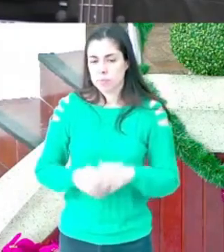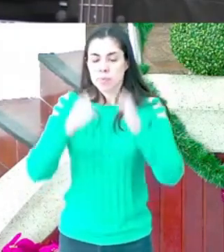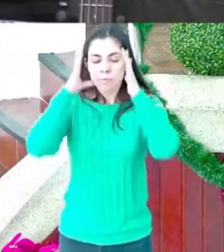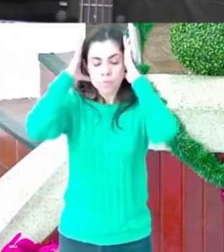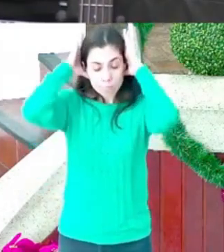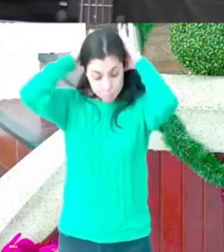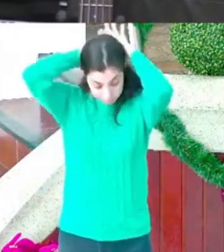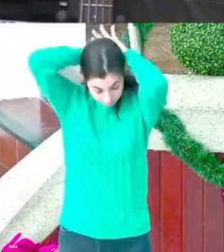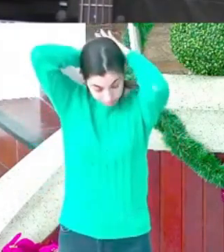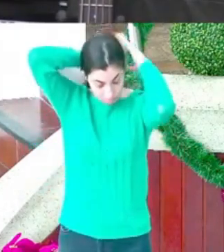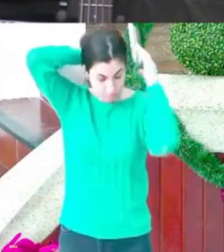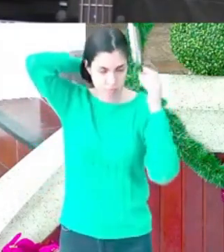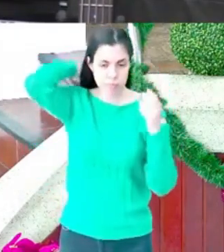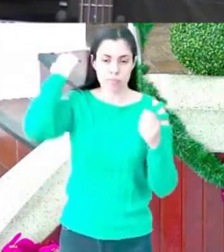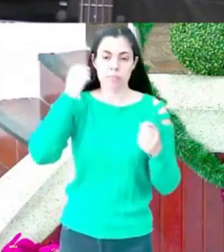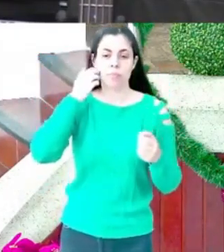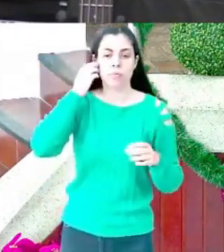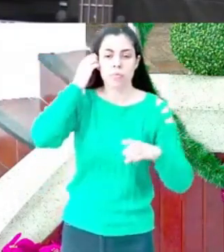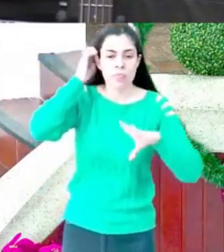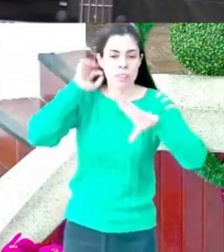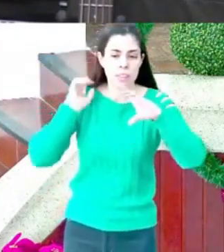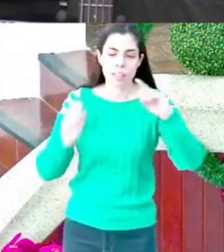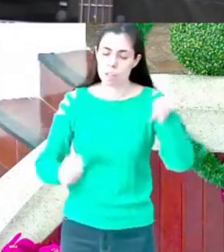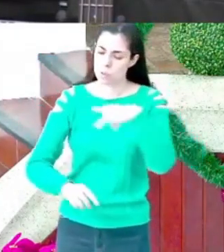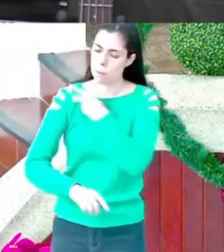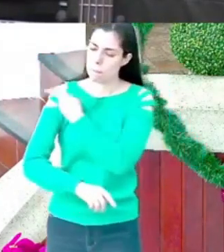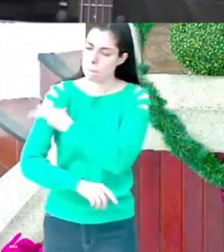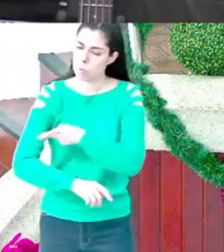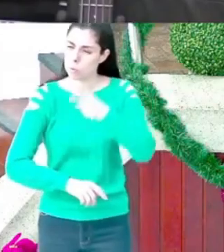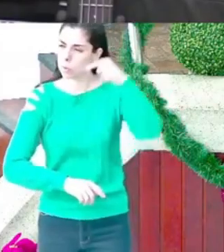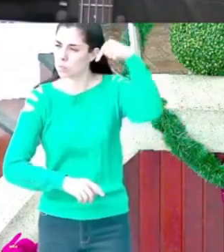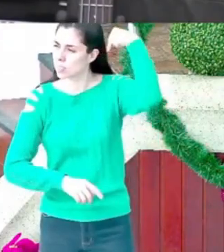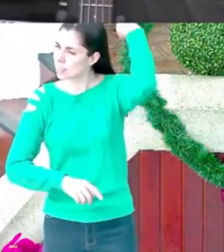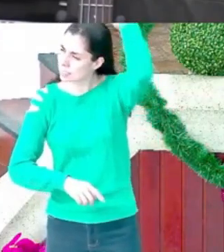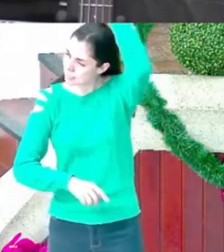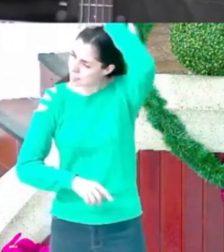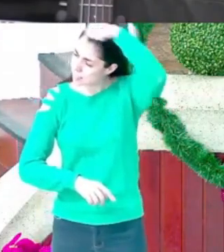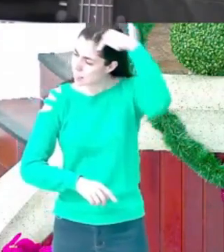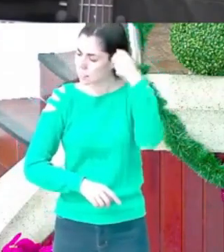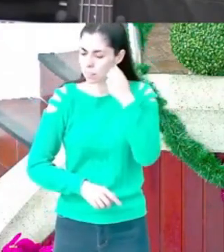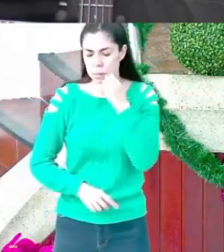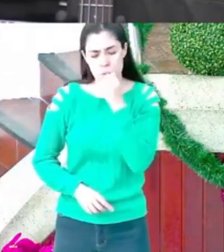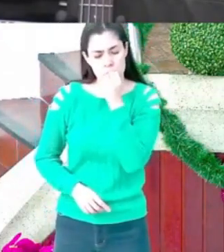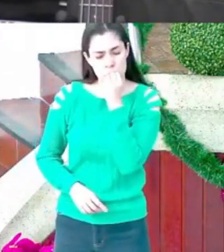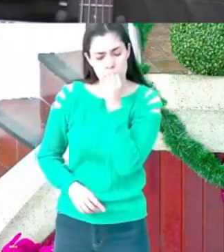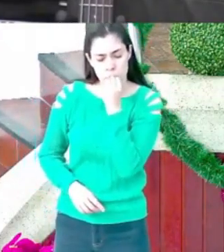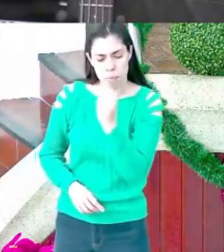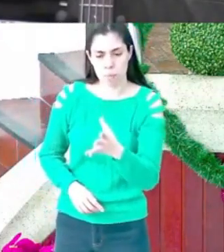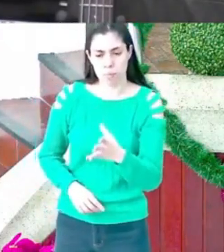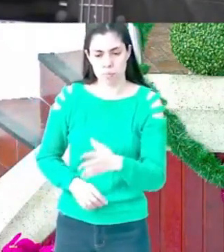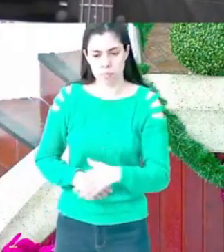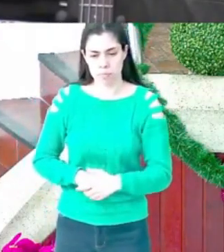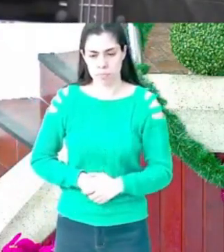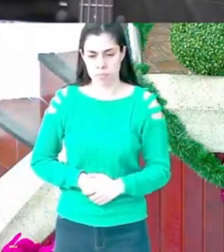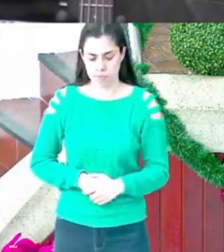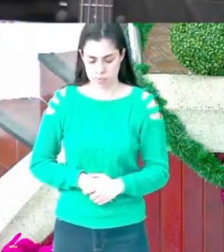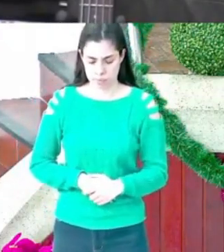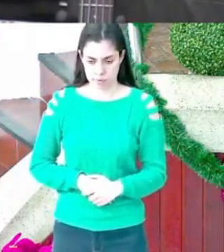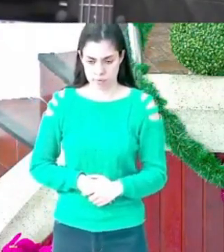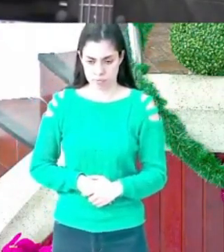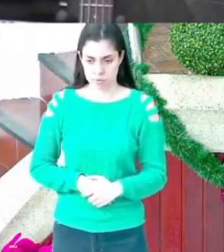de Deus, a sua pureza e santidade, os seus atos santos e corretos expressam a sua justiça.